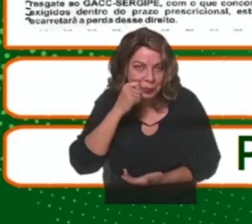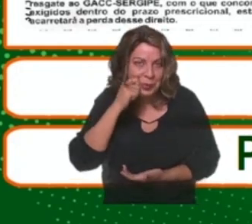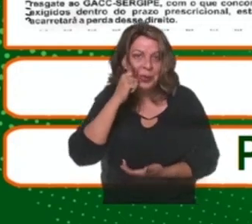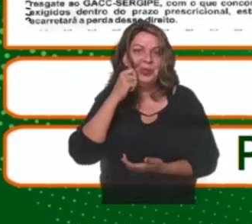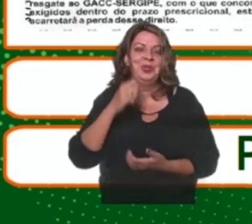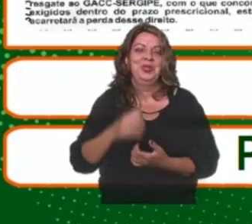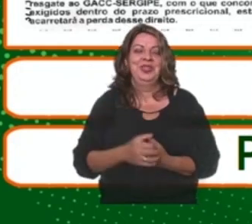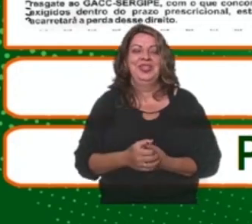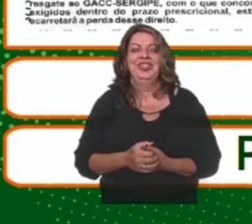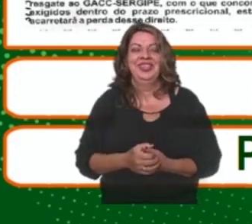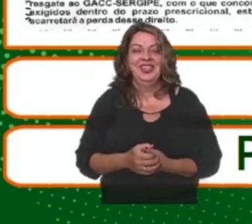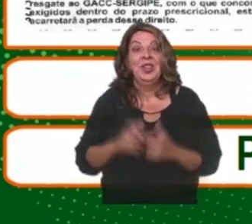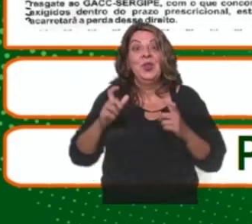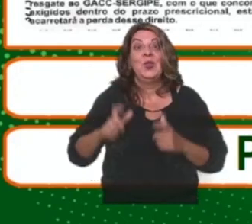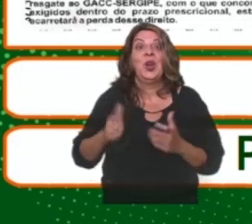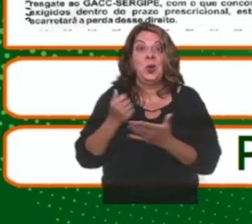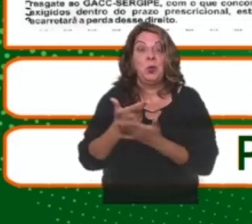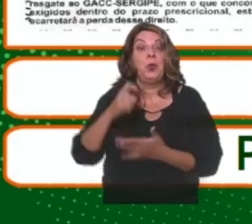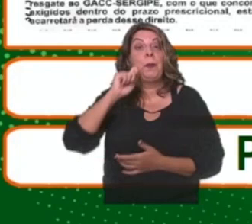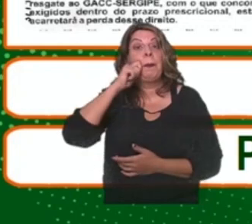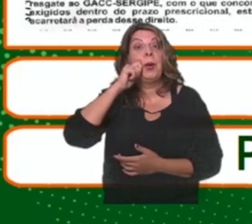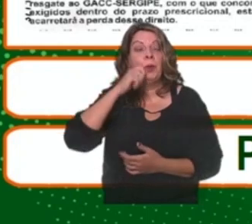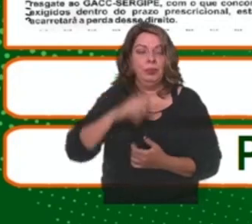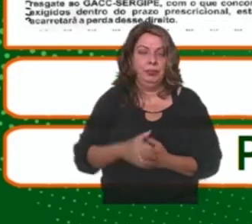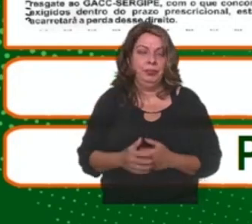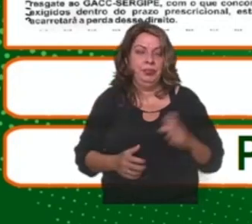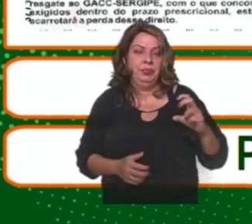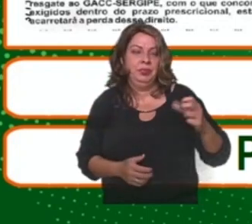aproveitou e adquiriu, viu? E abraçou a felicidade.